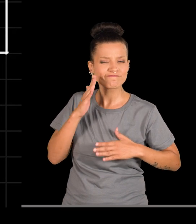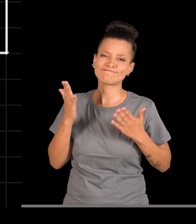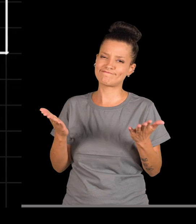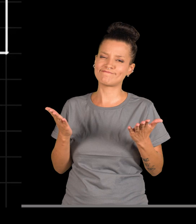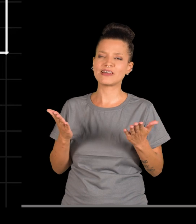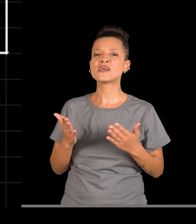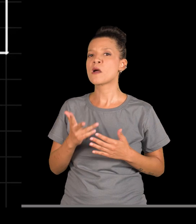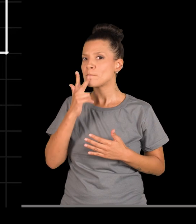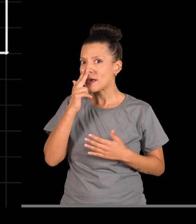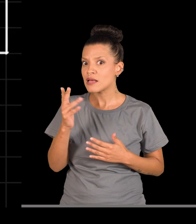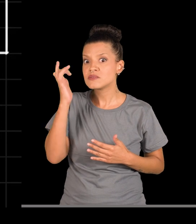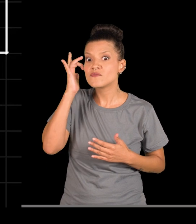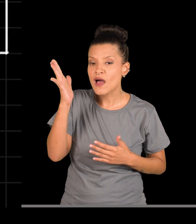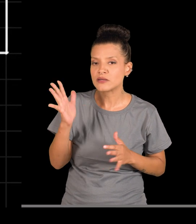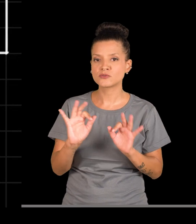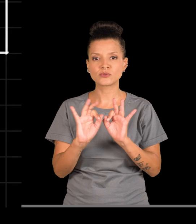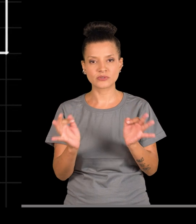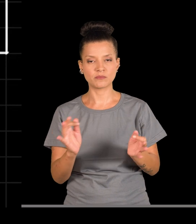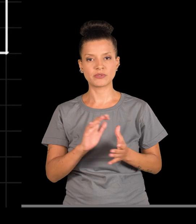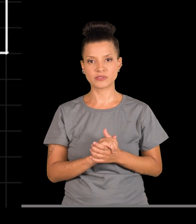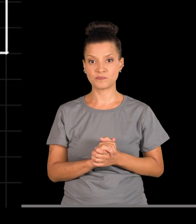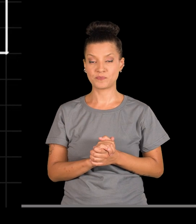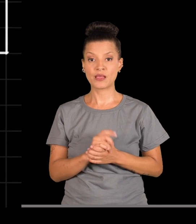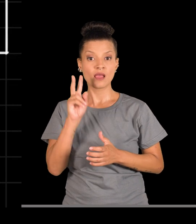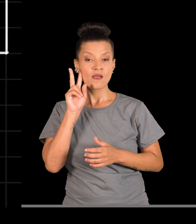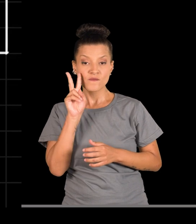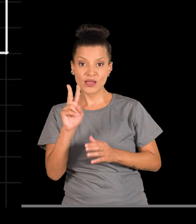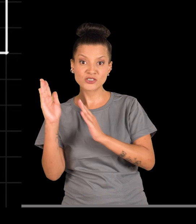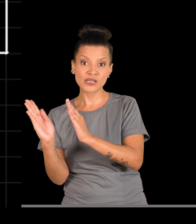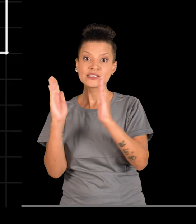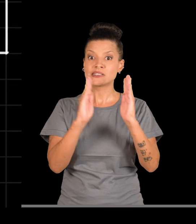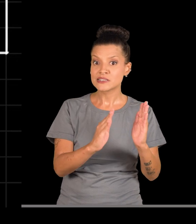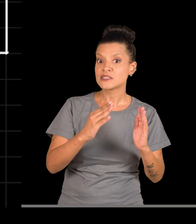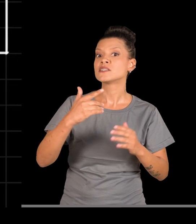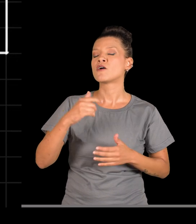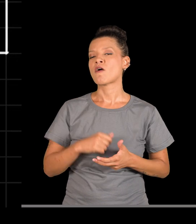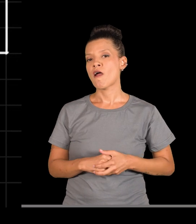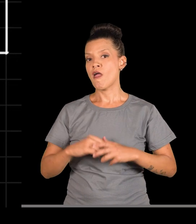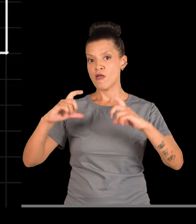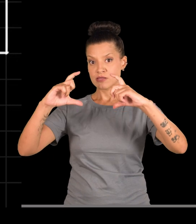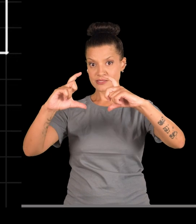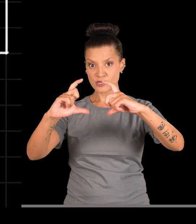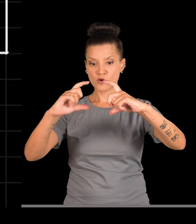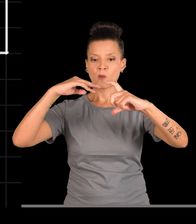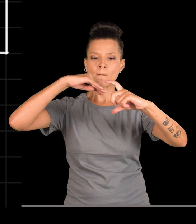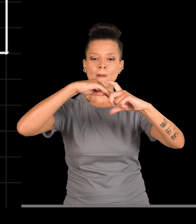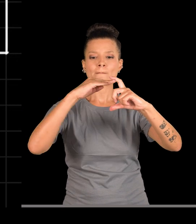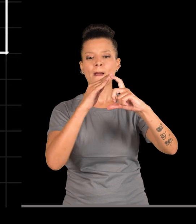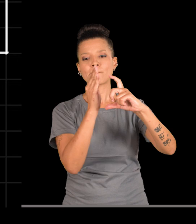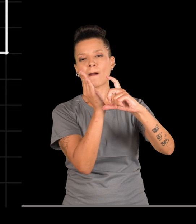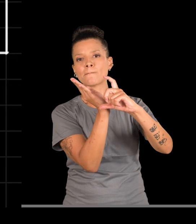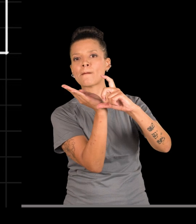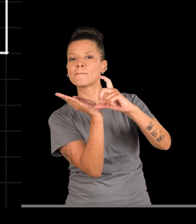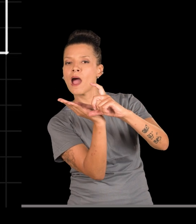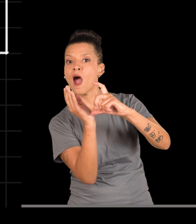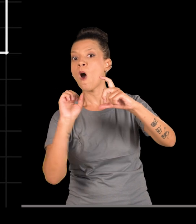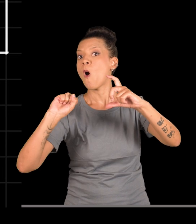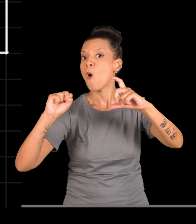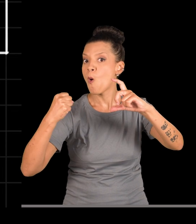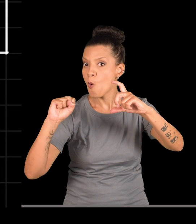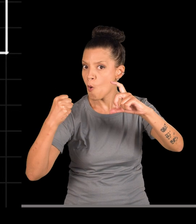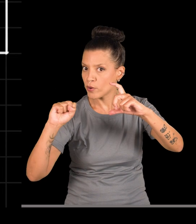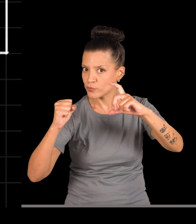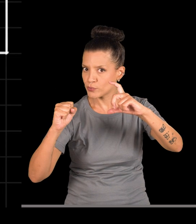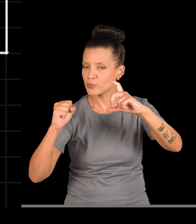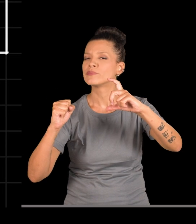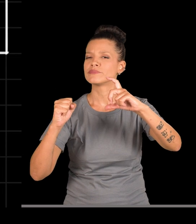Compreendeu aí? É muito fácil, muito simples. Vamos agora para essa outra figura aqui, ó, que é um círculo que eu dividi em 8 partes iguais. Então, se eu